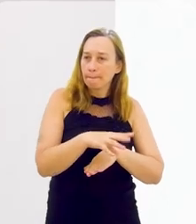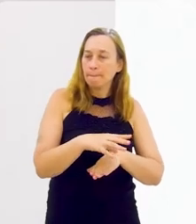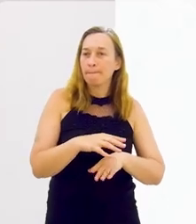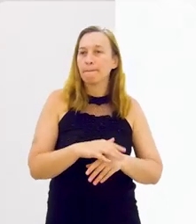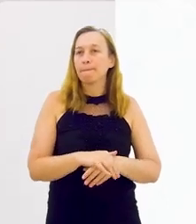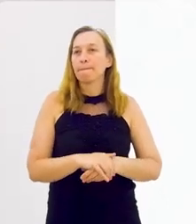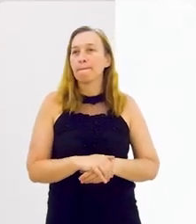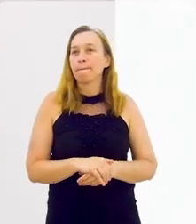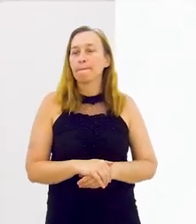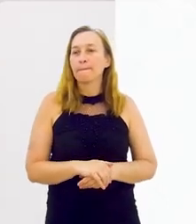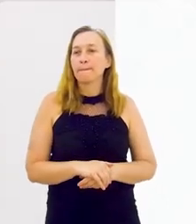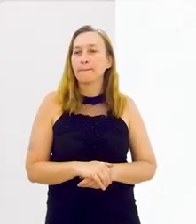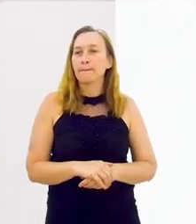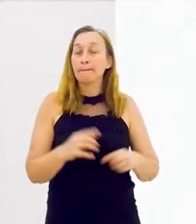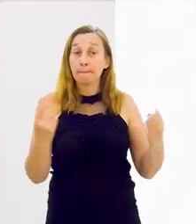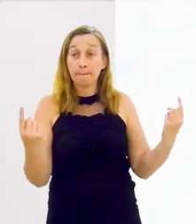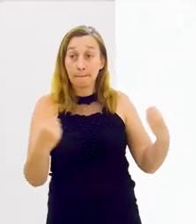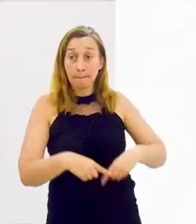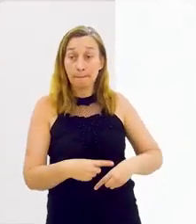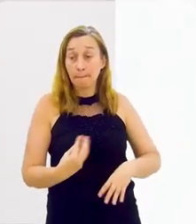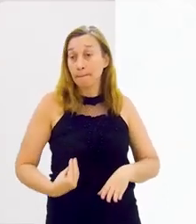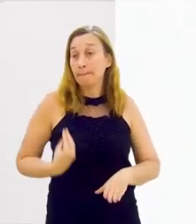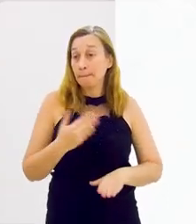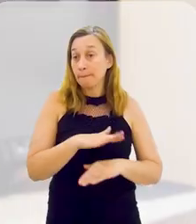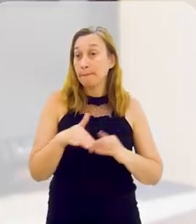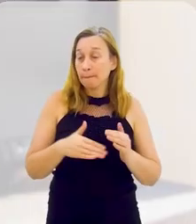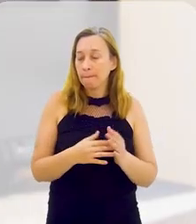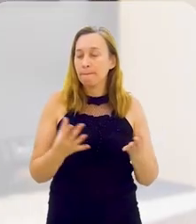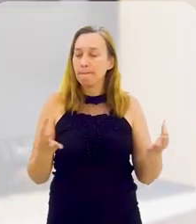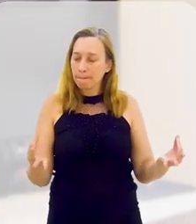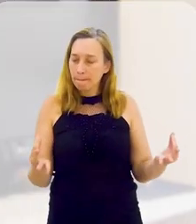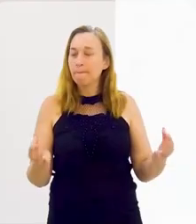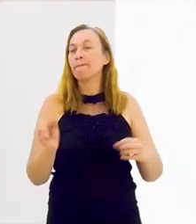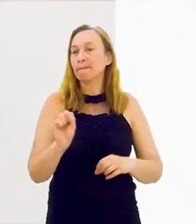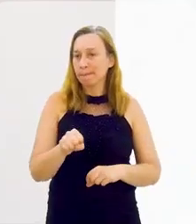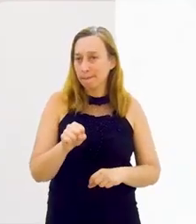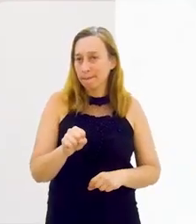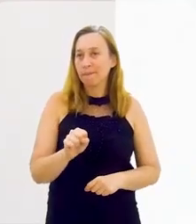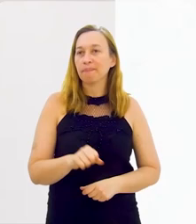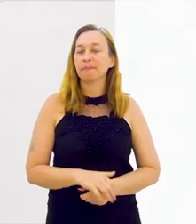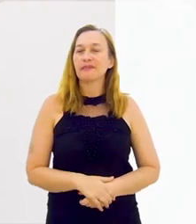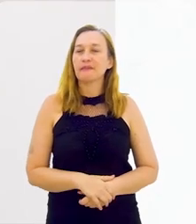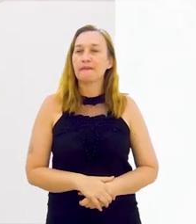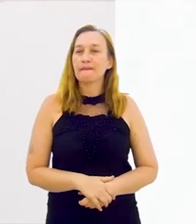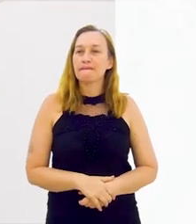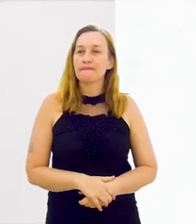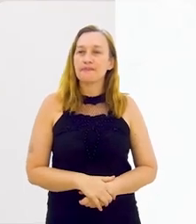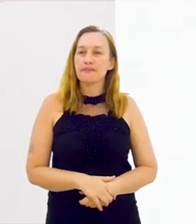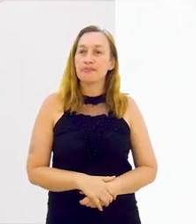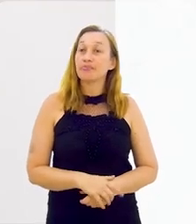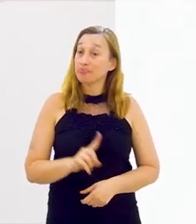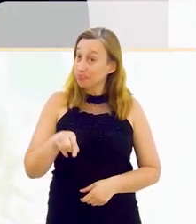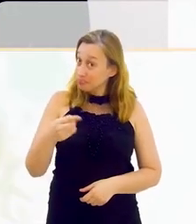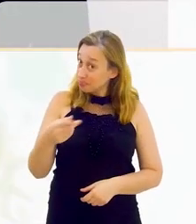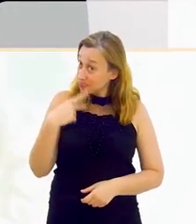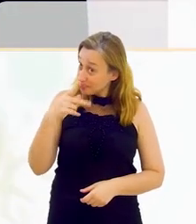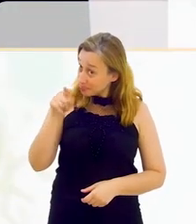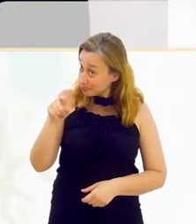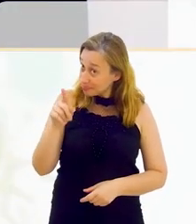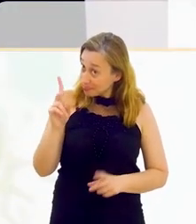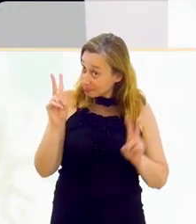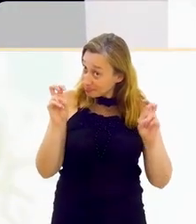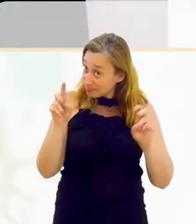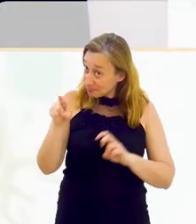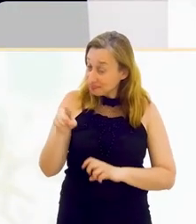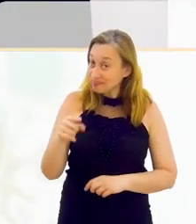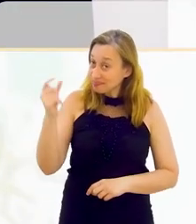ficar o tempo todo presente. Eu acho que é o desafio da vida de todo Você mundo. medita? Sim, medito, medito. É Depois a gente vai falar